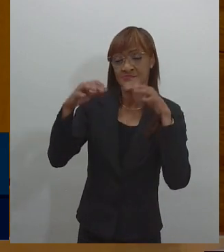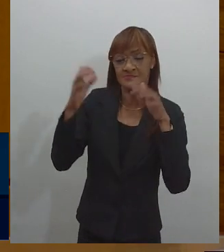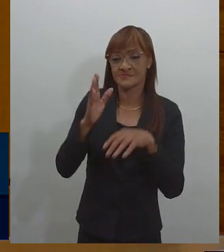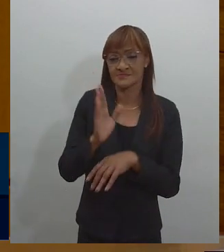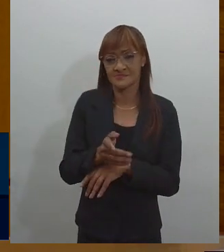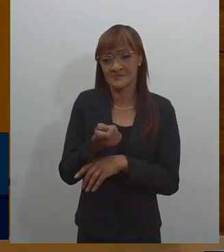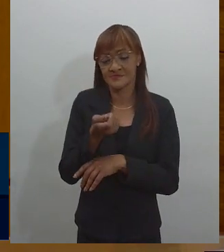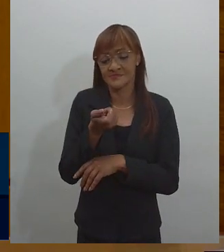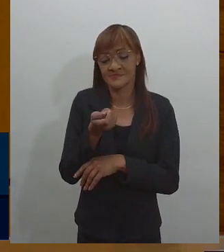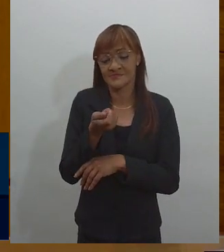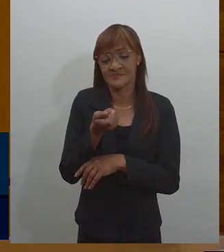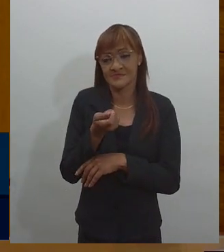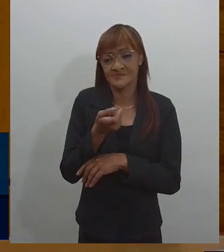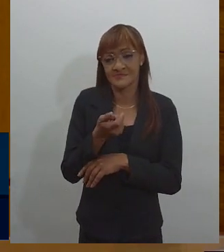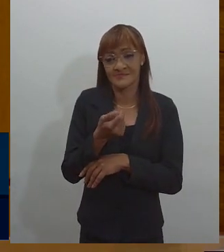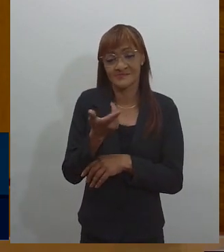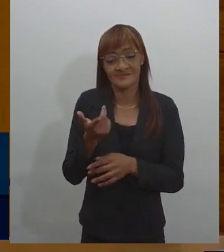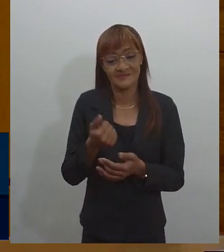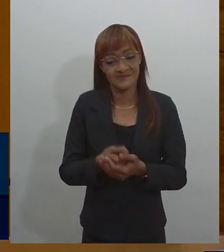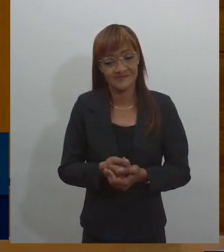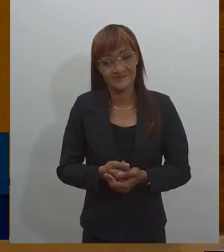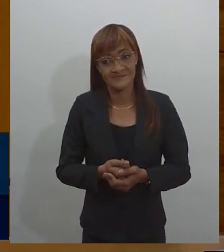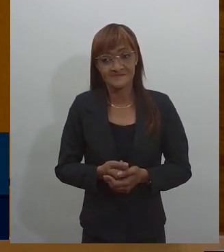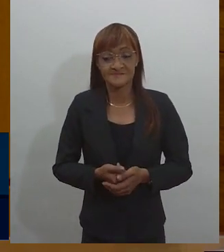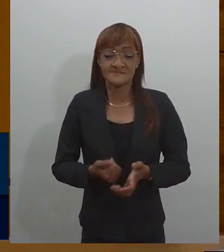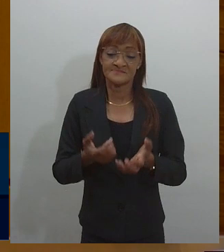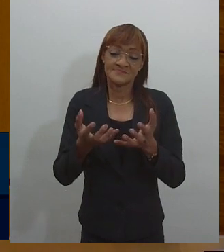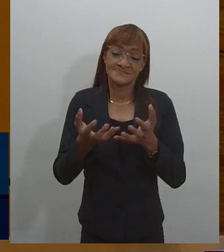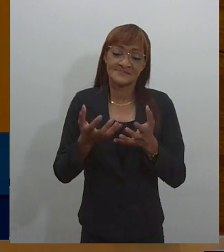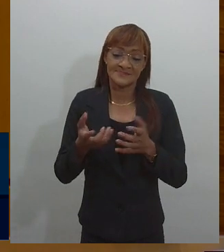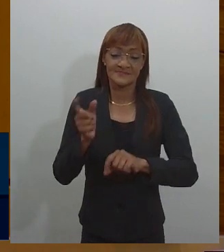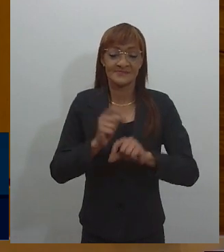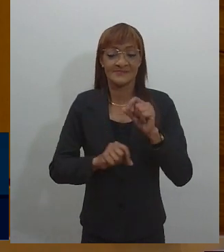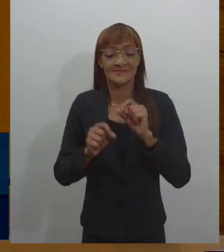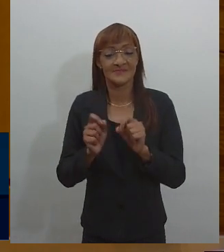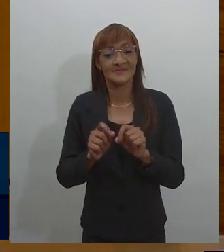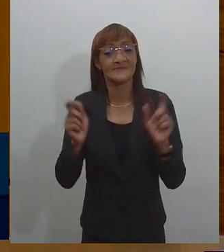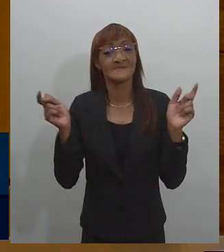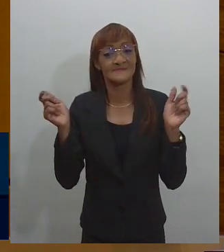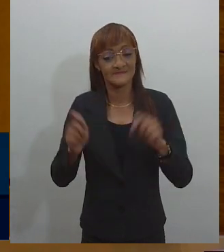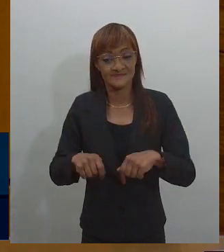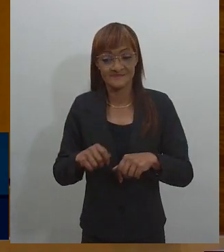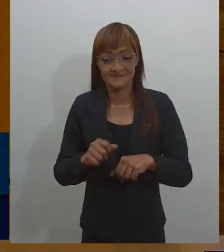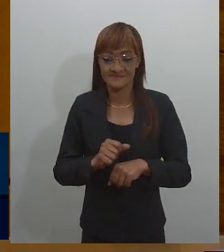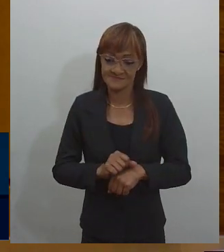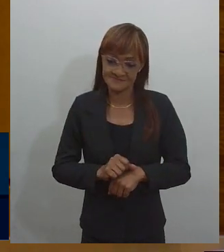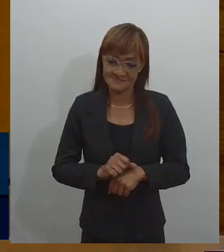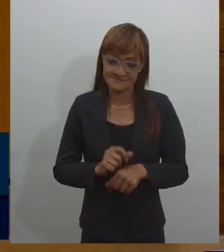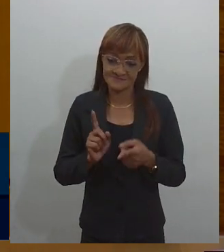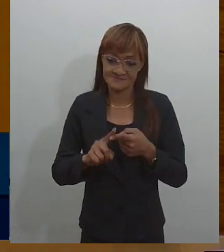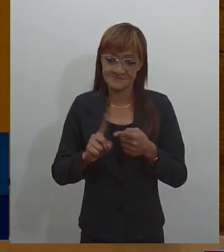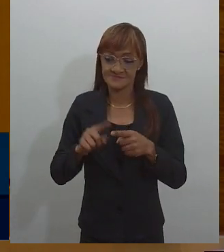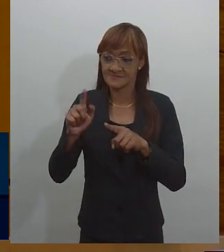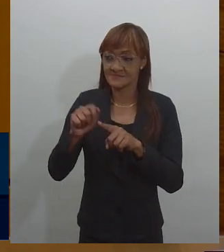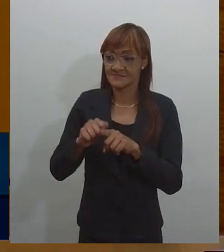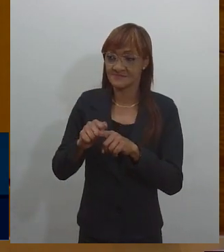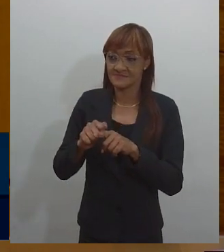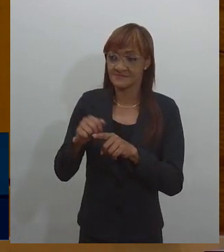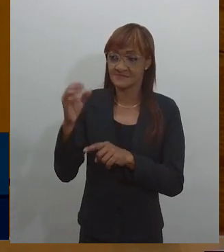espera, né, que chegue, pelo menos ali em setembro, outubro, a gente tenha uma outra